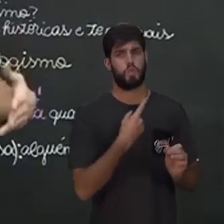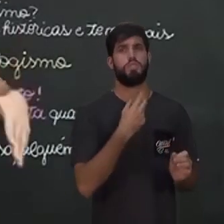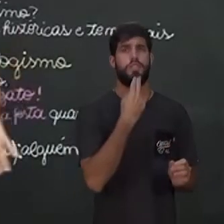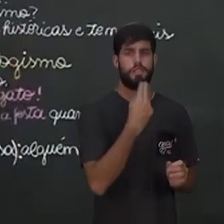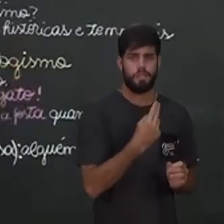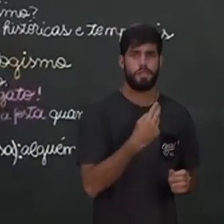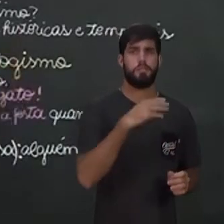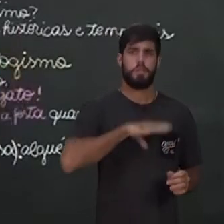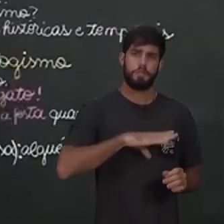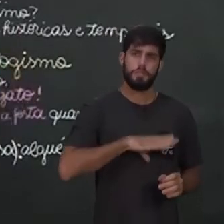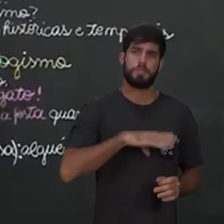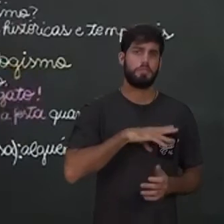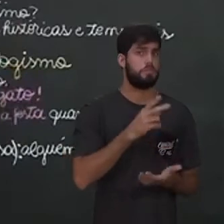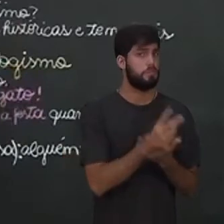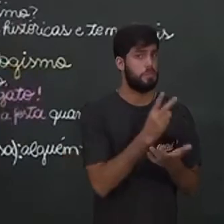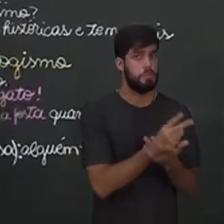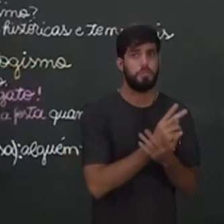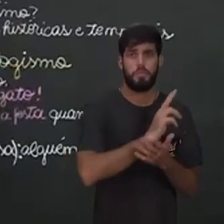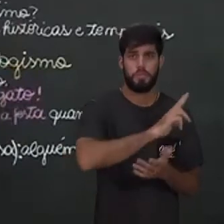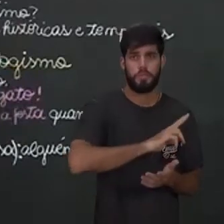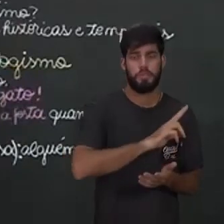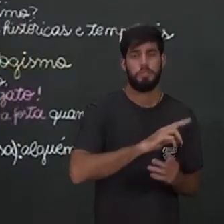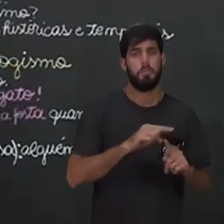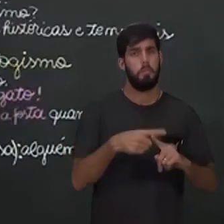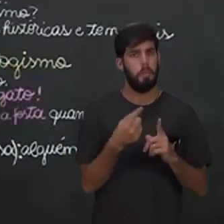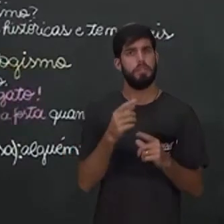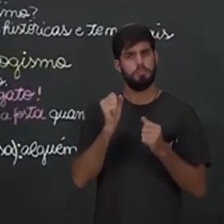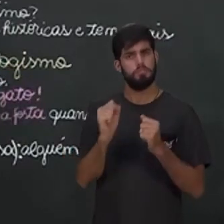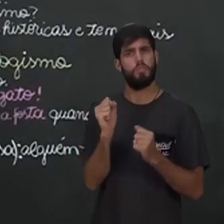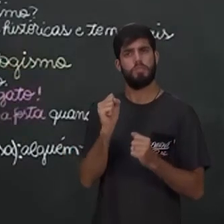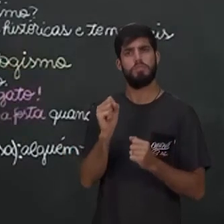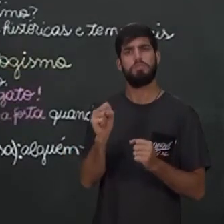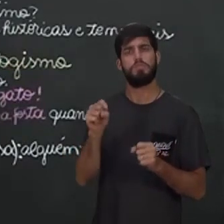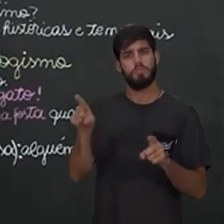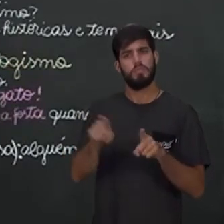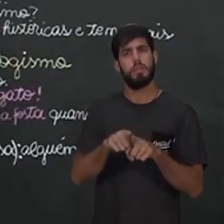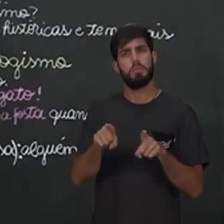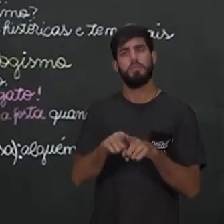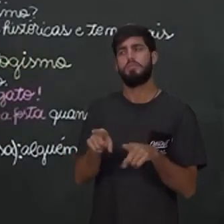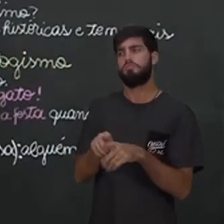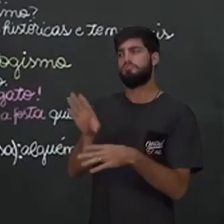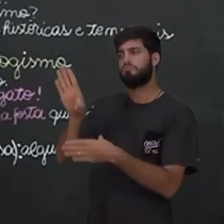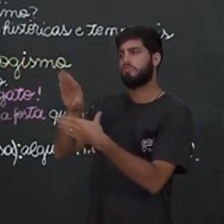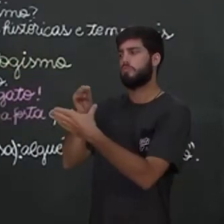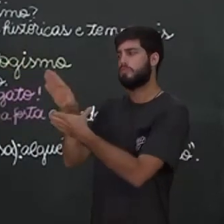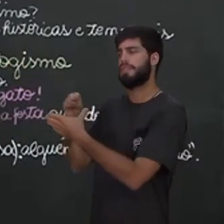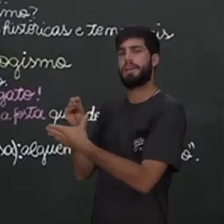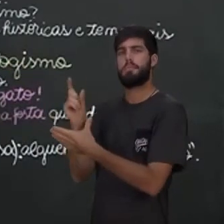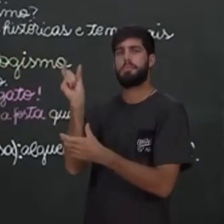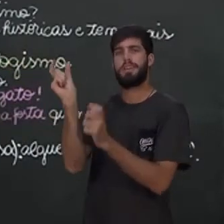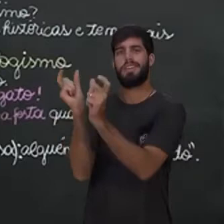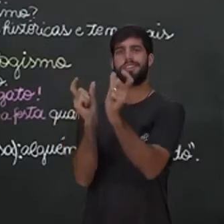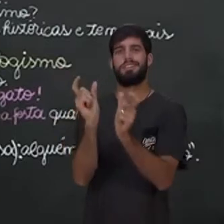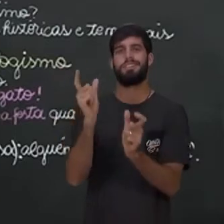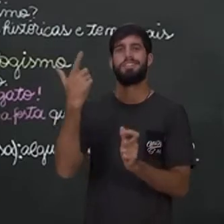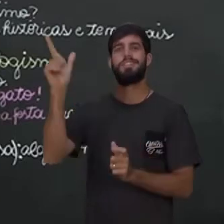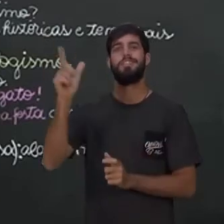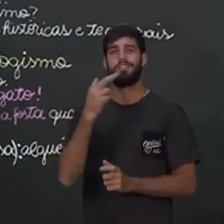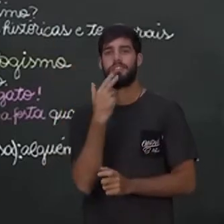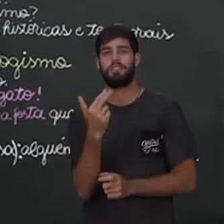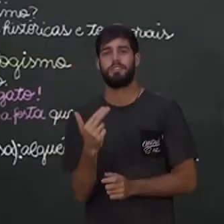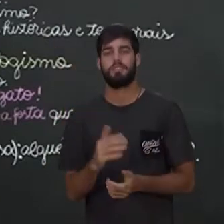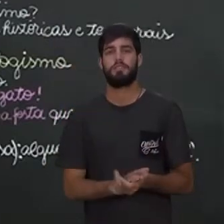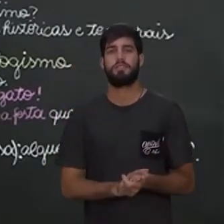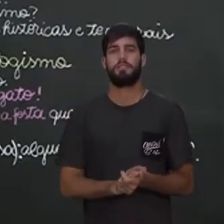continua utilizando esse idioma o tempo inteiro, mas nem por isso a gente vai deixar de contar com a contribuição de outras línguas. Até porque quem define